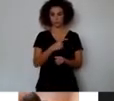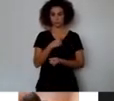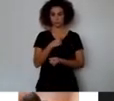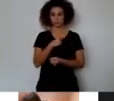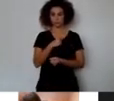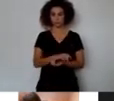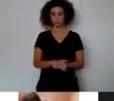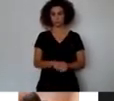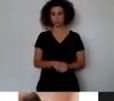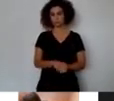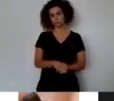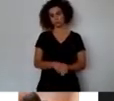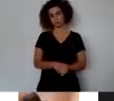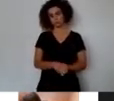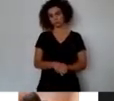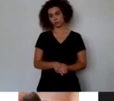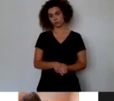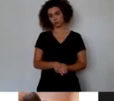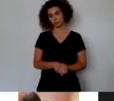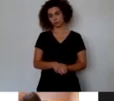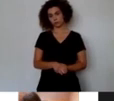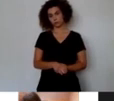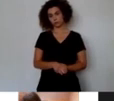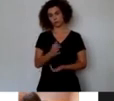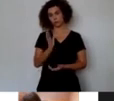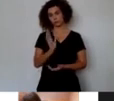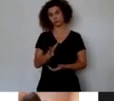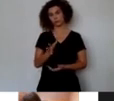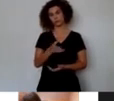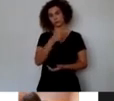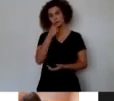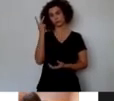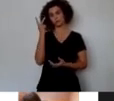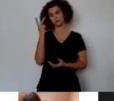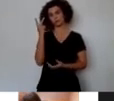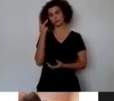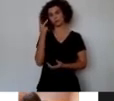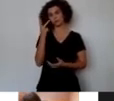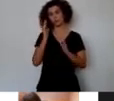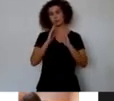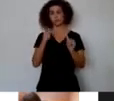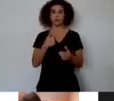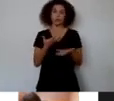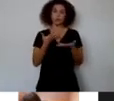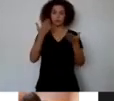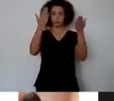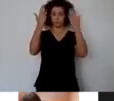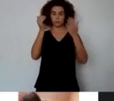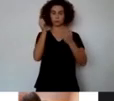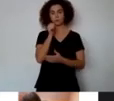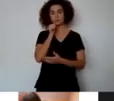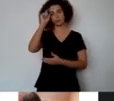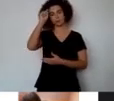Sim. Eu sinto, já ouvi muitas pessoas pedindo, assim, referências, né? Assim, eu queria pessoas negras que querem